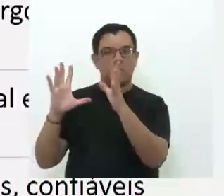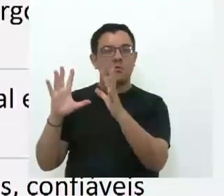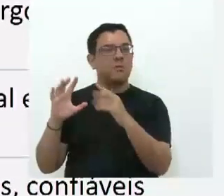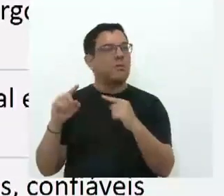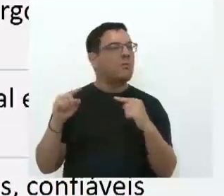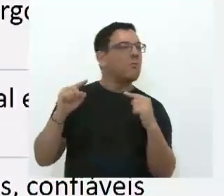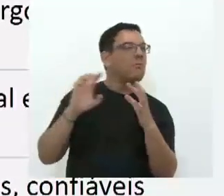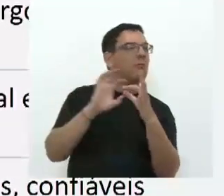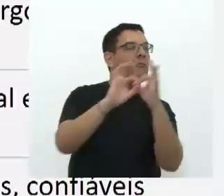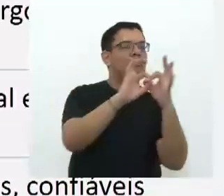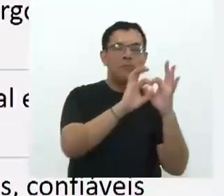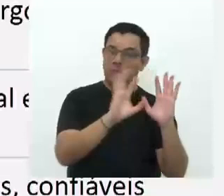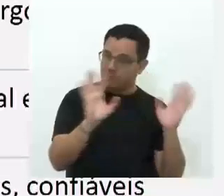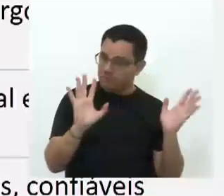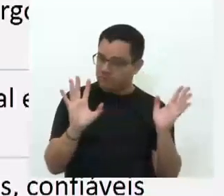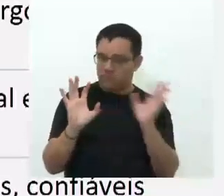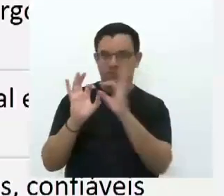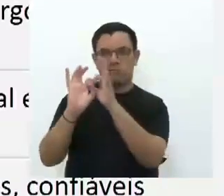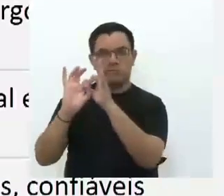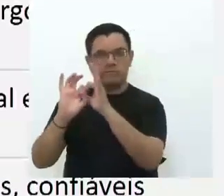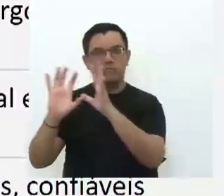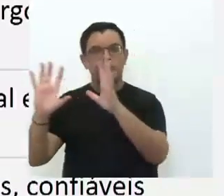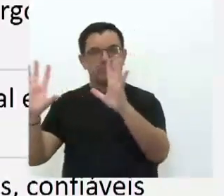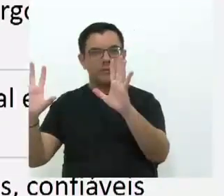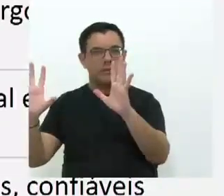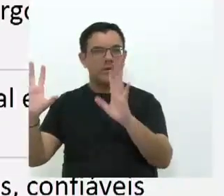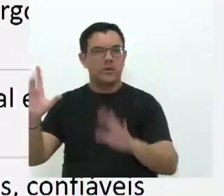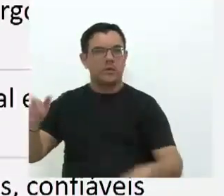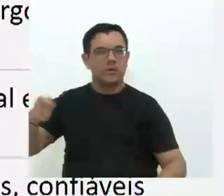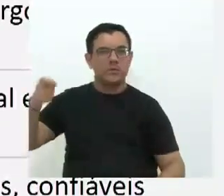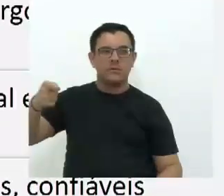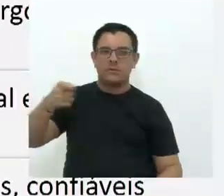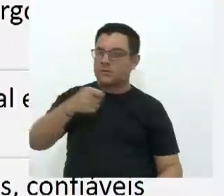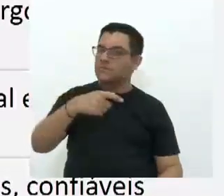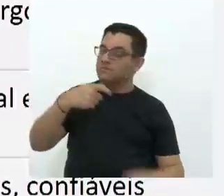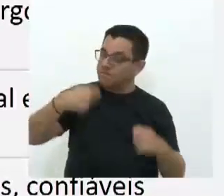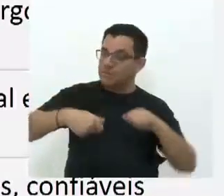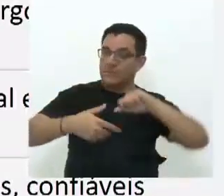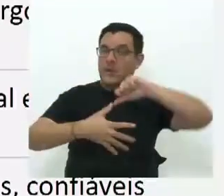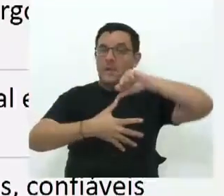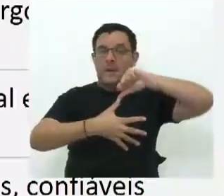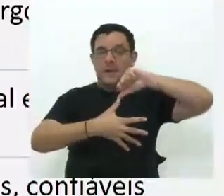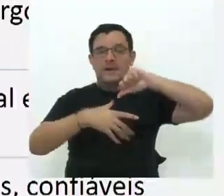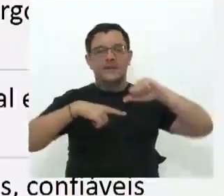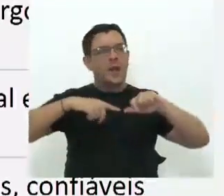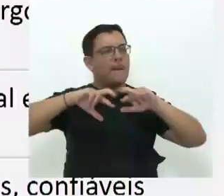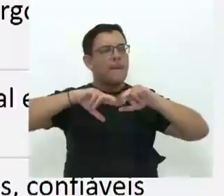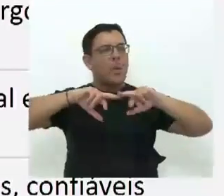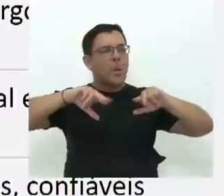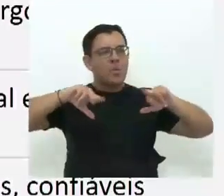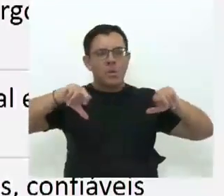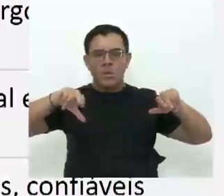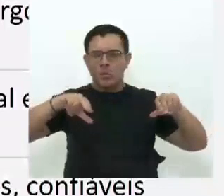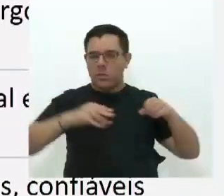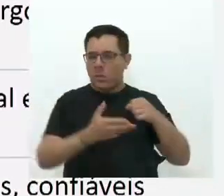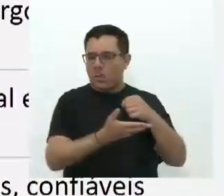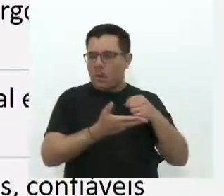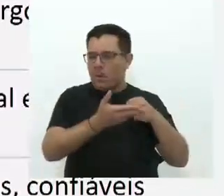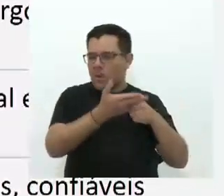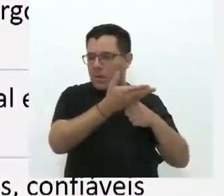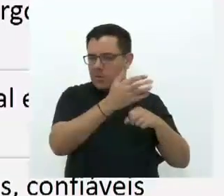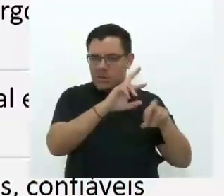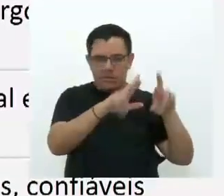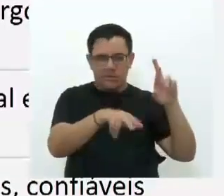legalidade né a gente precisa medir isso e aqui na América Latina a gente tem vários graus de autonomia e